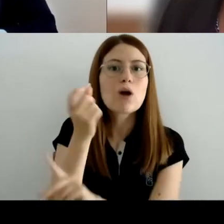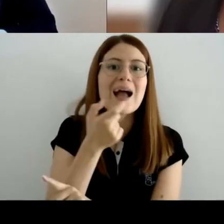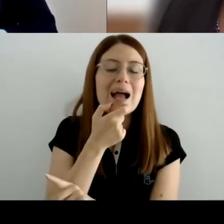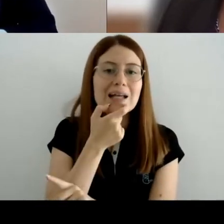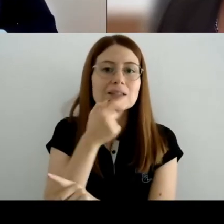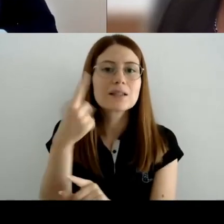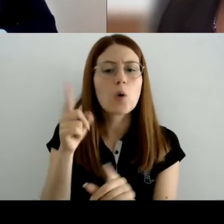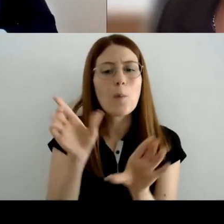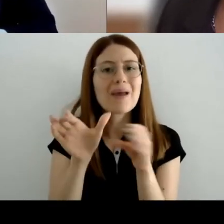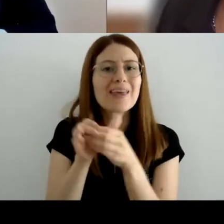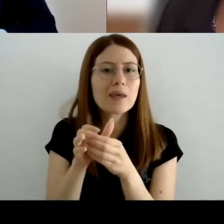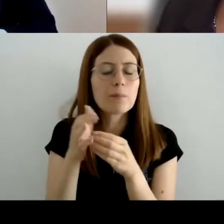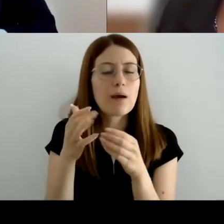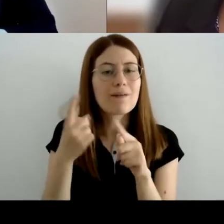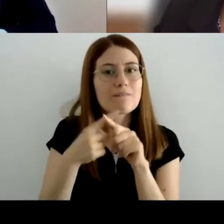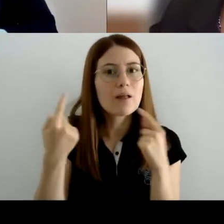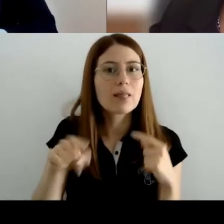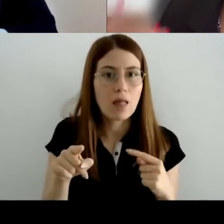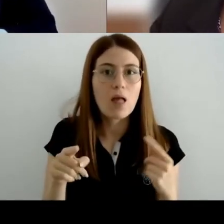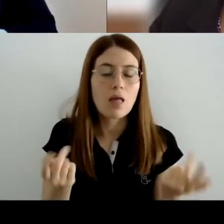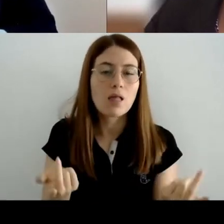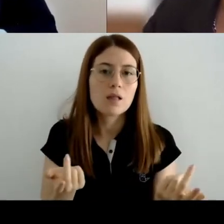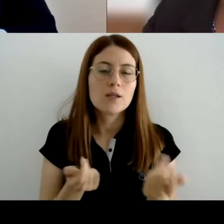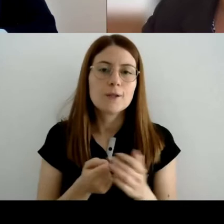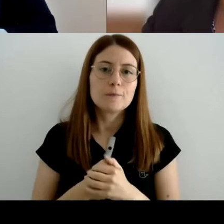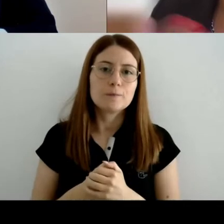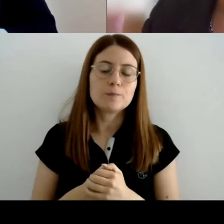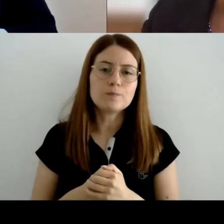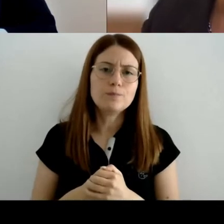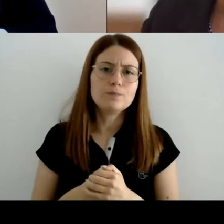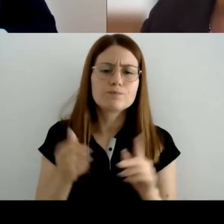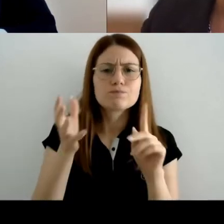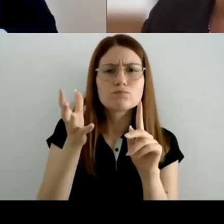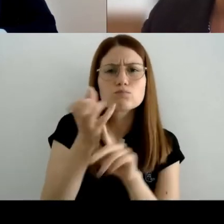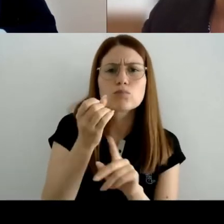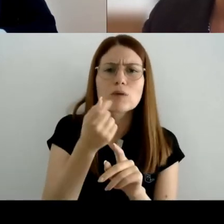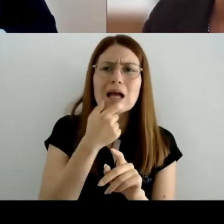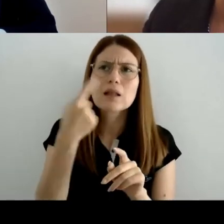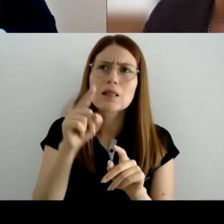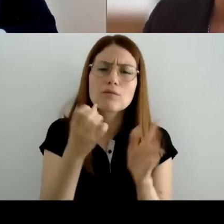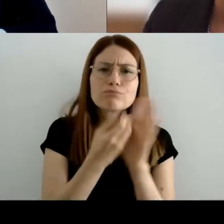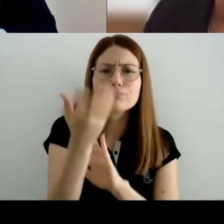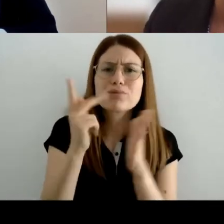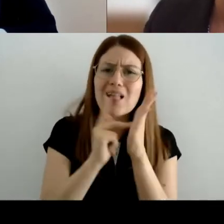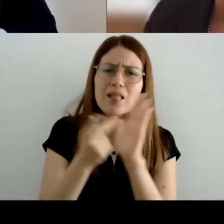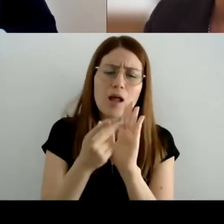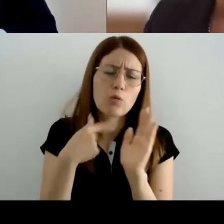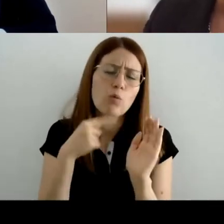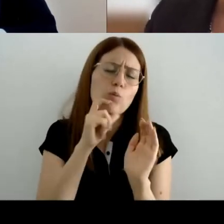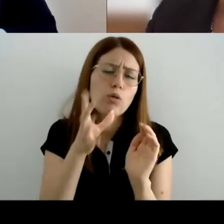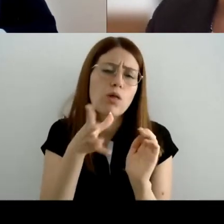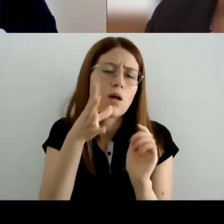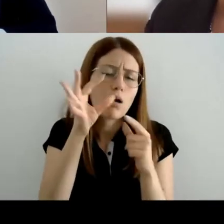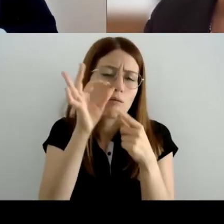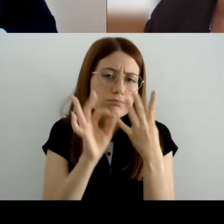equipa motivada e consegue-se com muitas técnicas que se poderia estar aqui a falar.